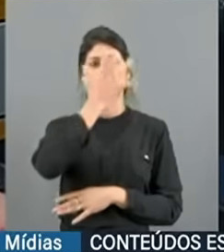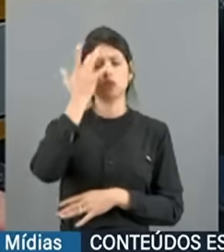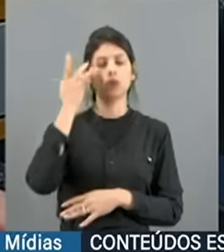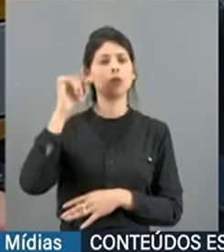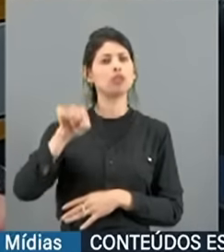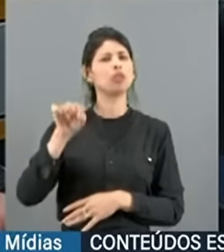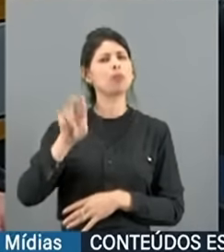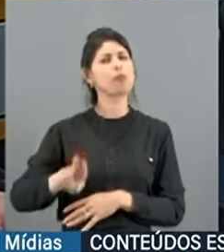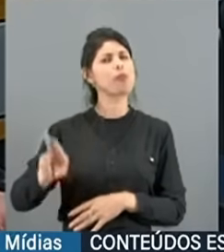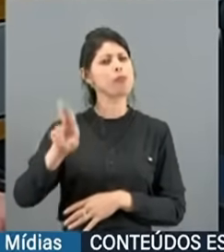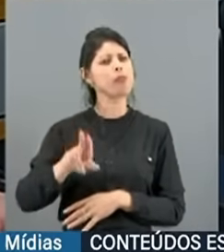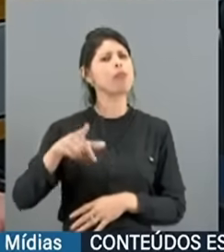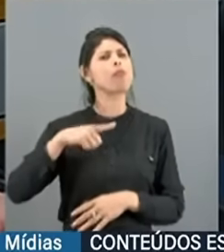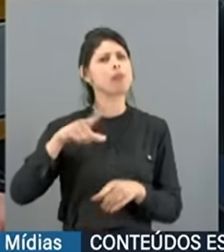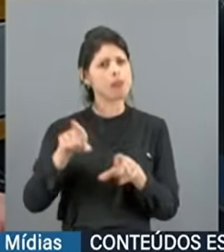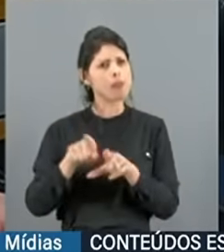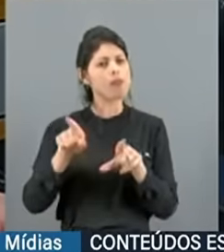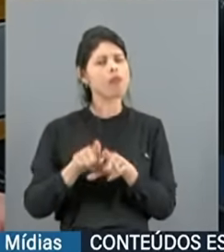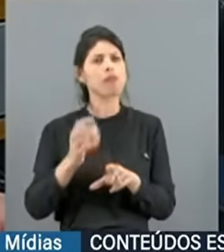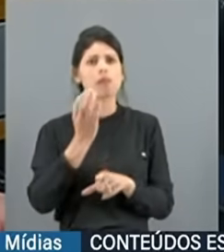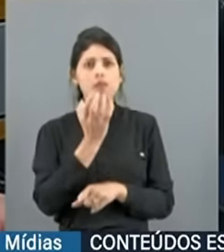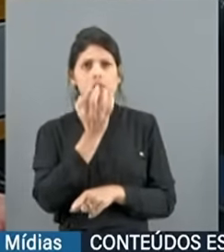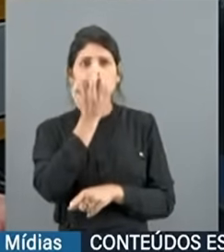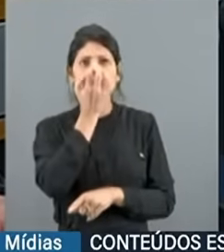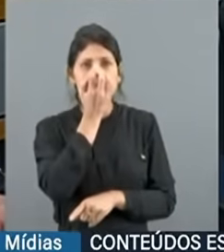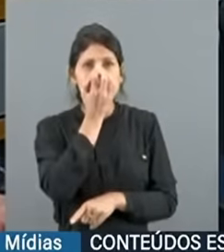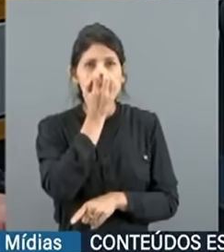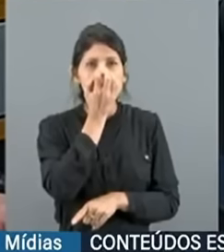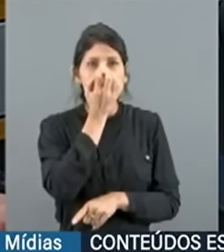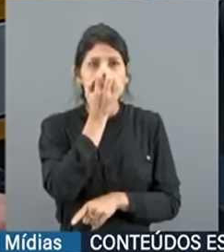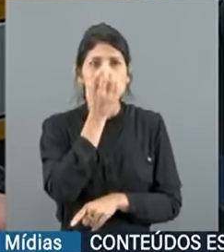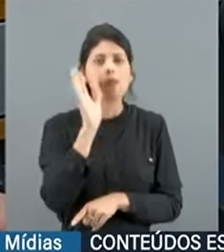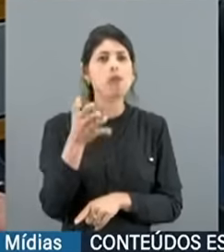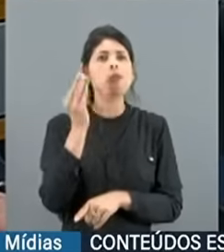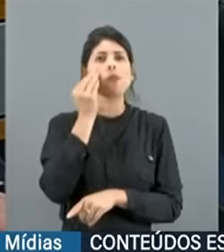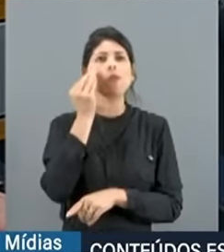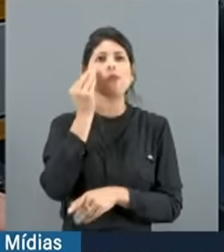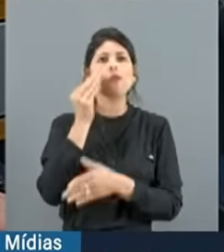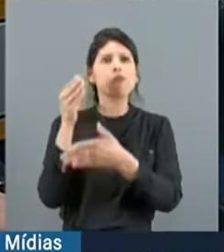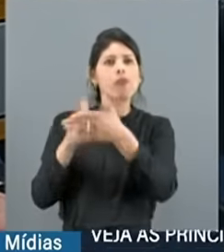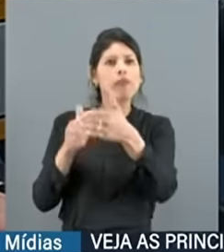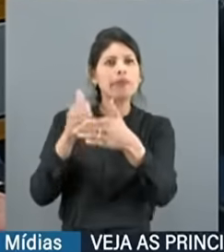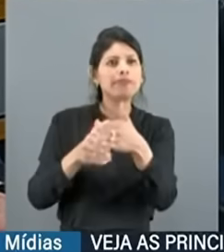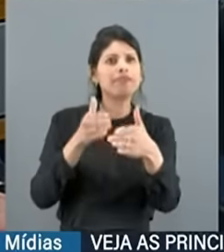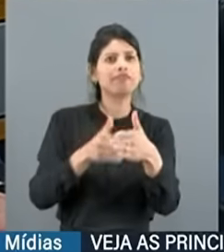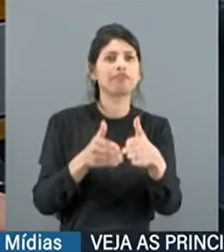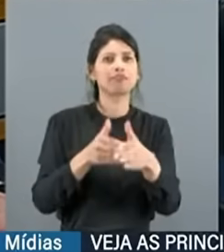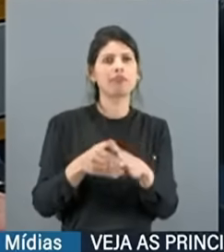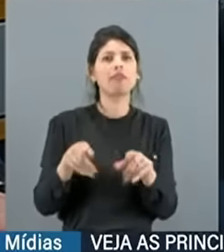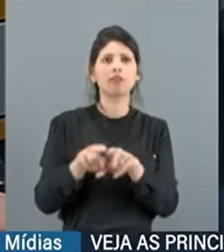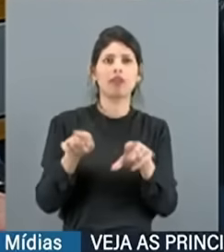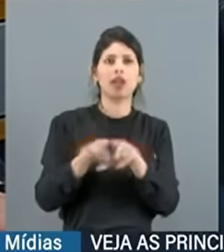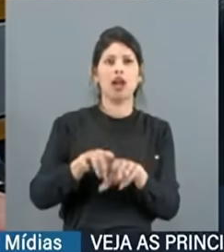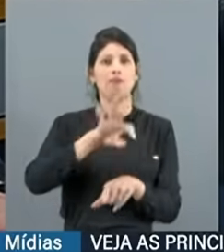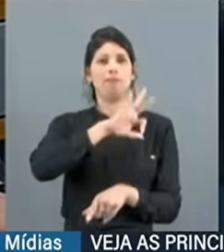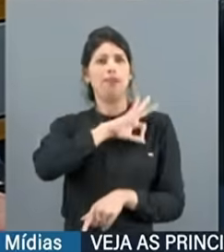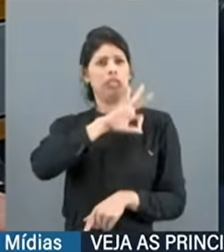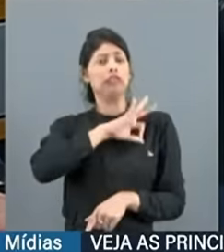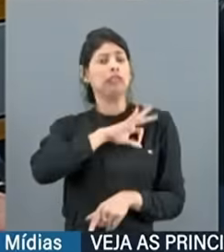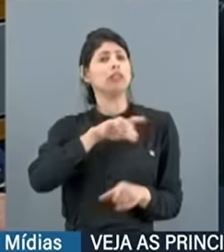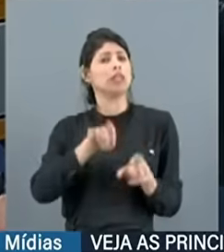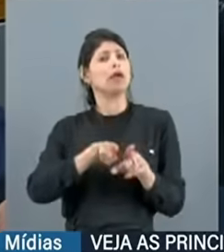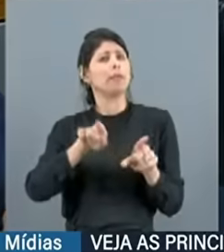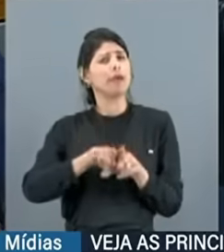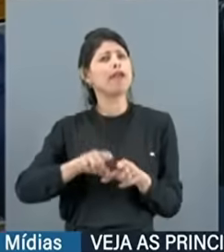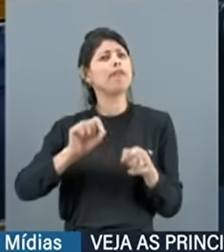identificados, inclusive usando máscaras de gás já para enfrentar a polícia, inclusive fazendo transmissão ao